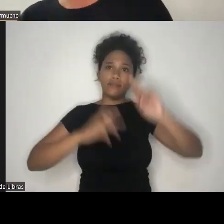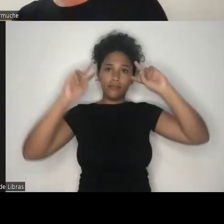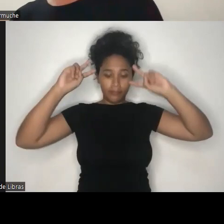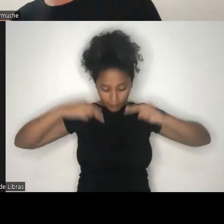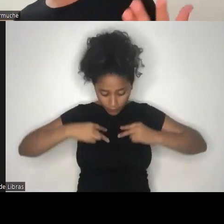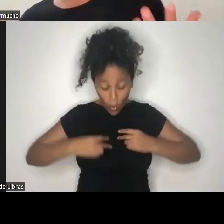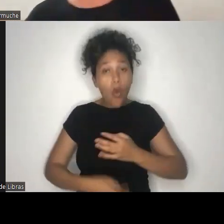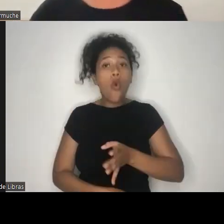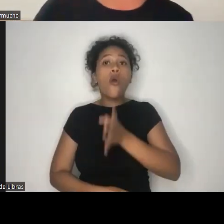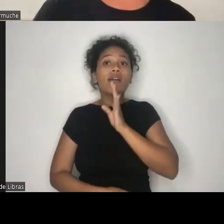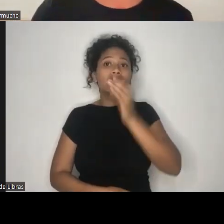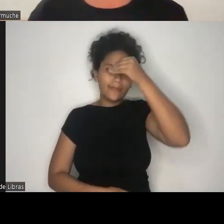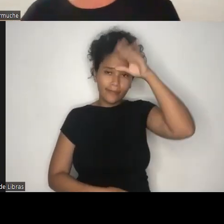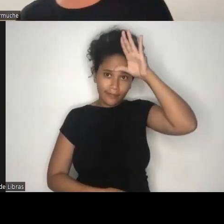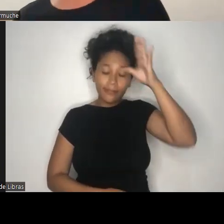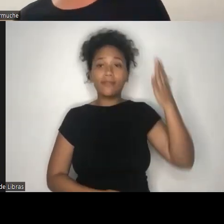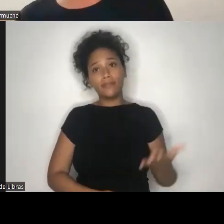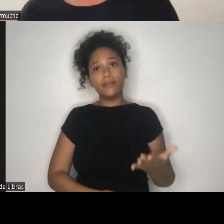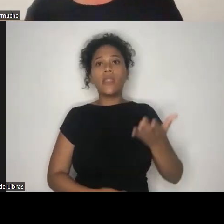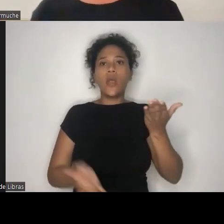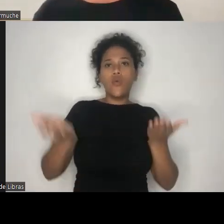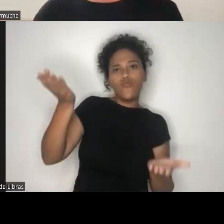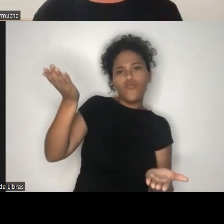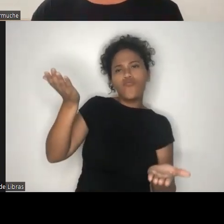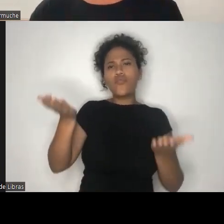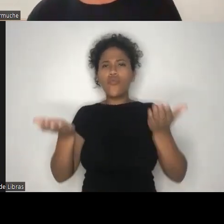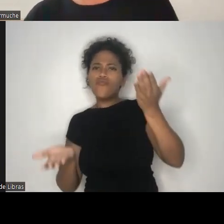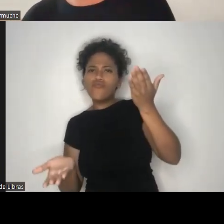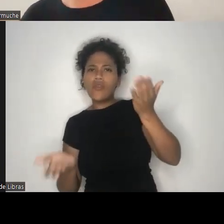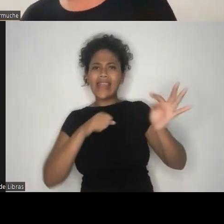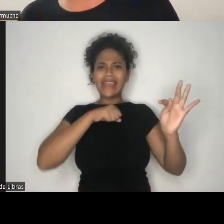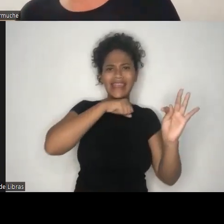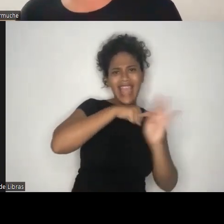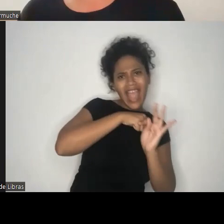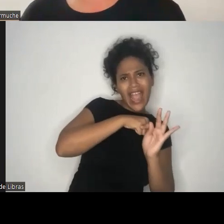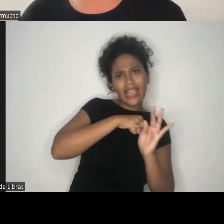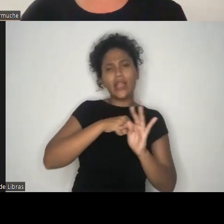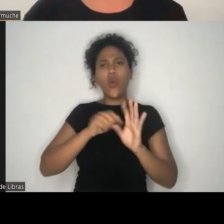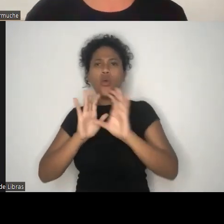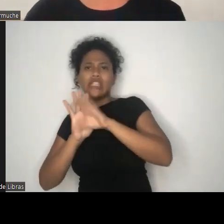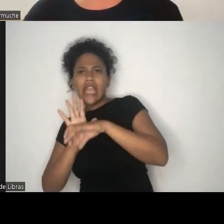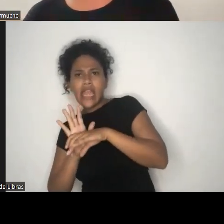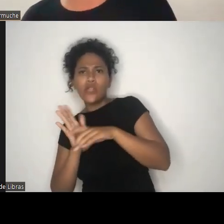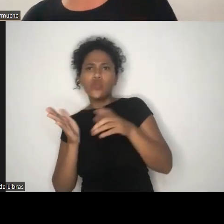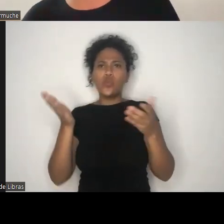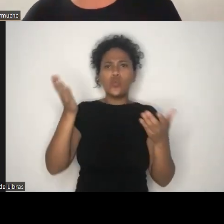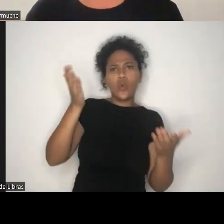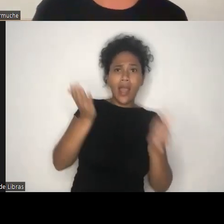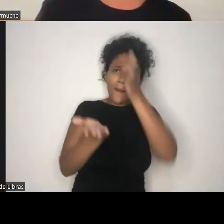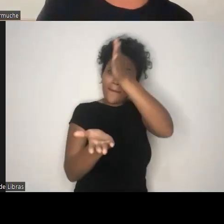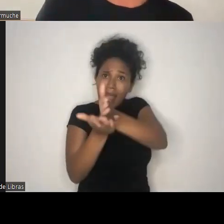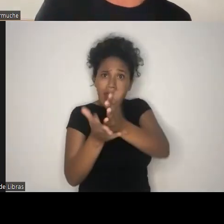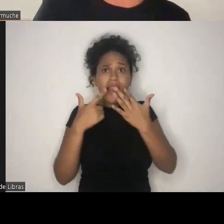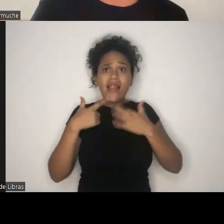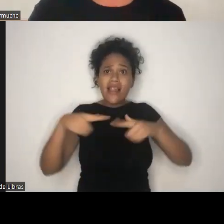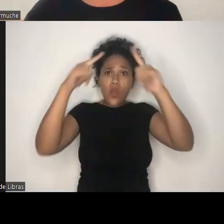não tem uma balança entre a técnica e o conceito é o meio e a linguagem ela